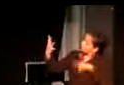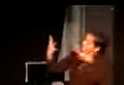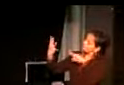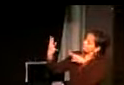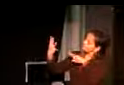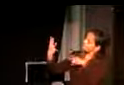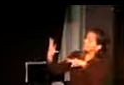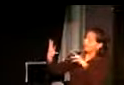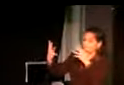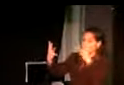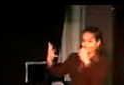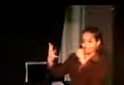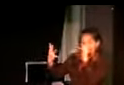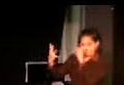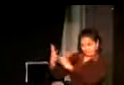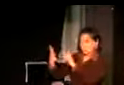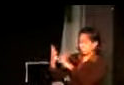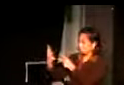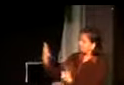você e Deus conhece